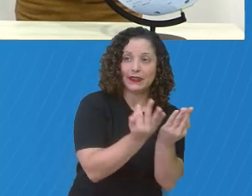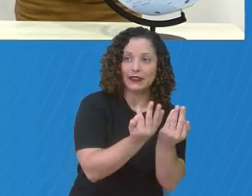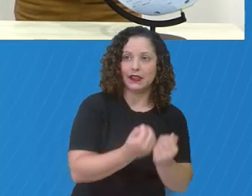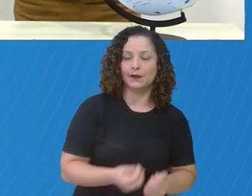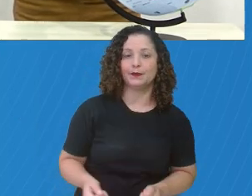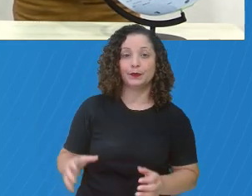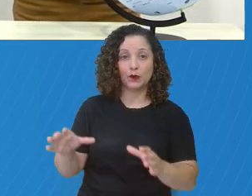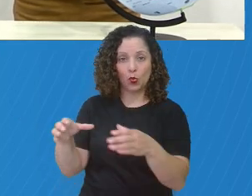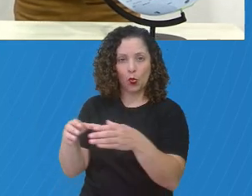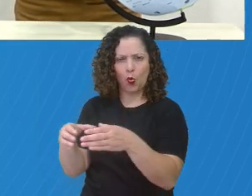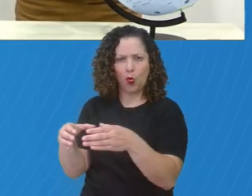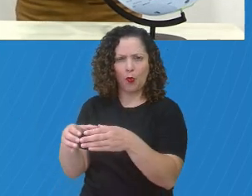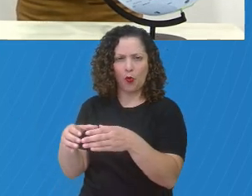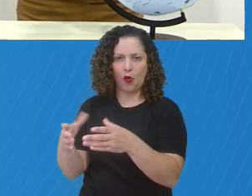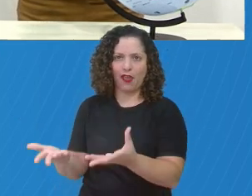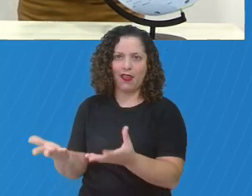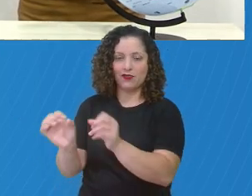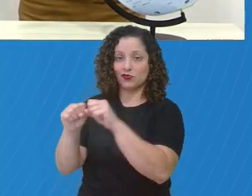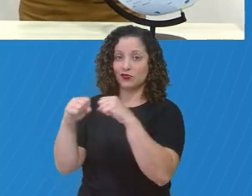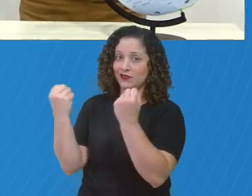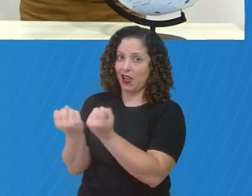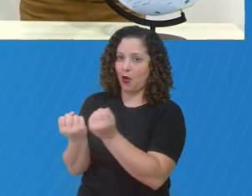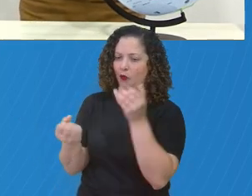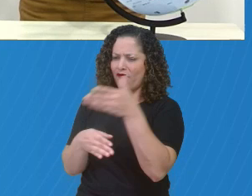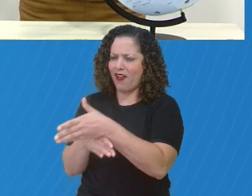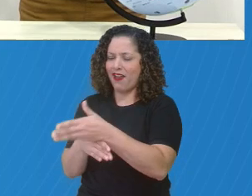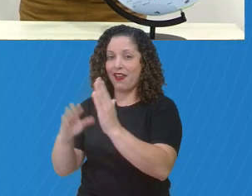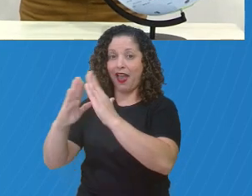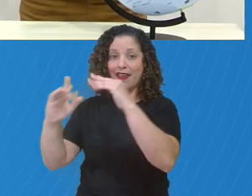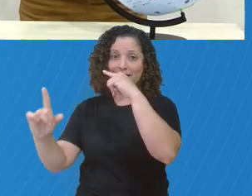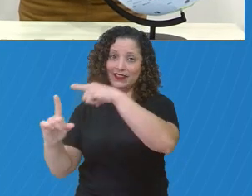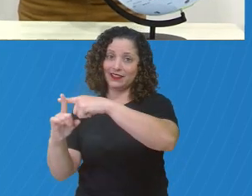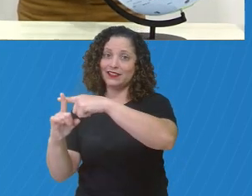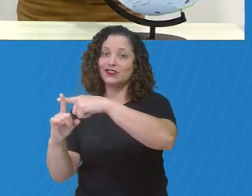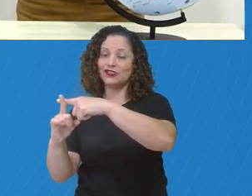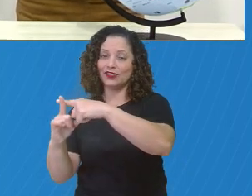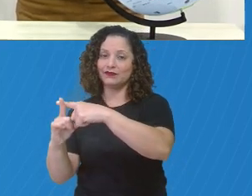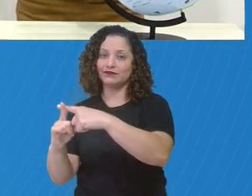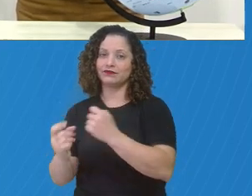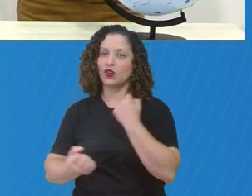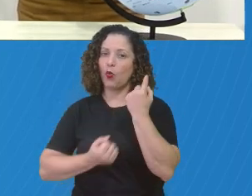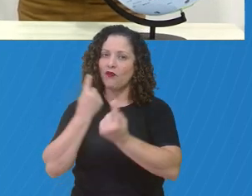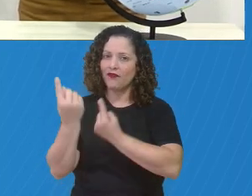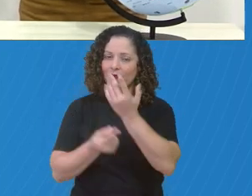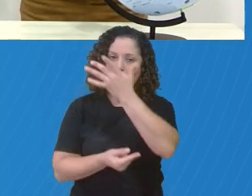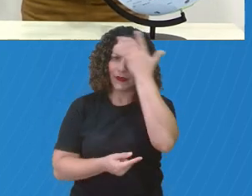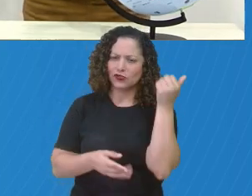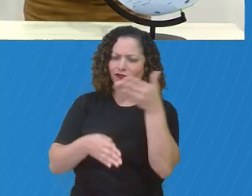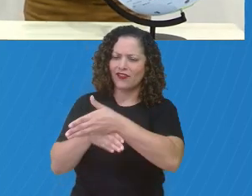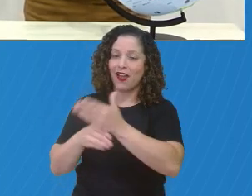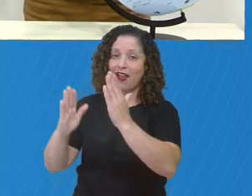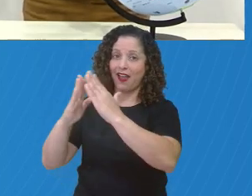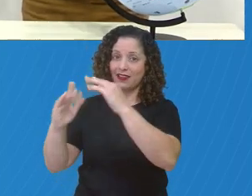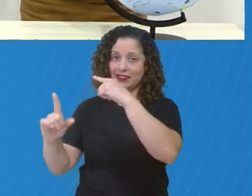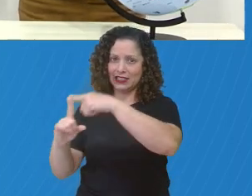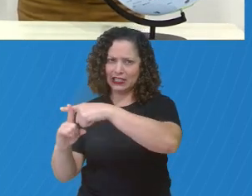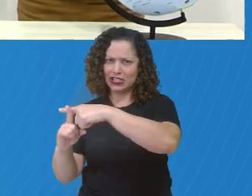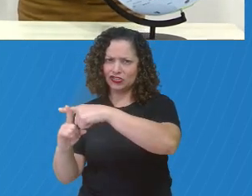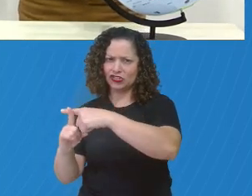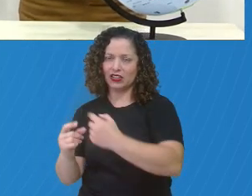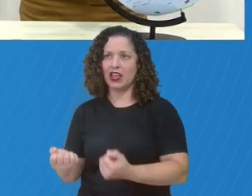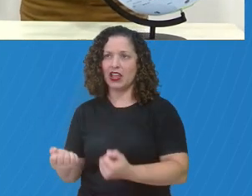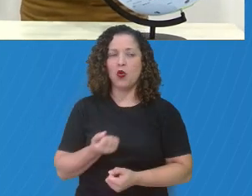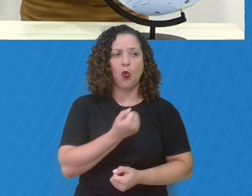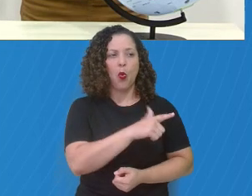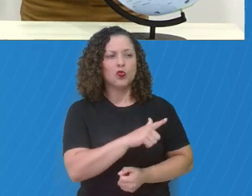grupo social, a igreja, não é, que a gente vai, não é? Algumas pessoas vão à igreja, outras vão a